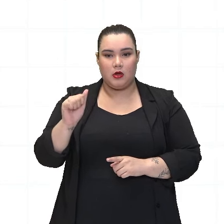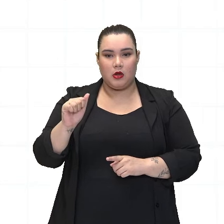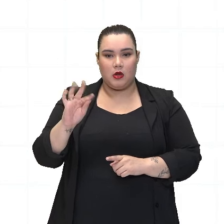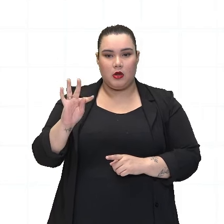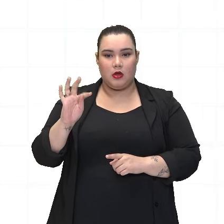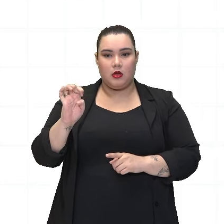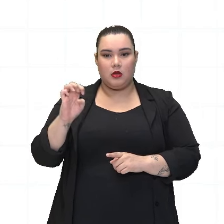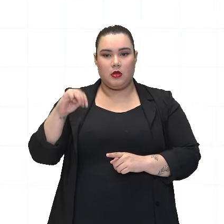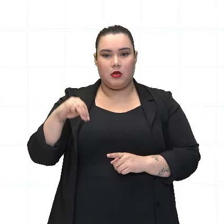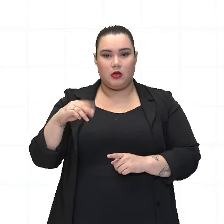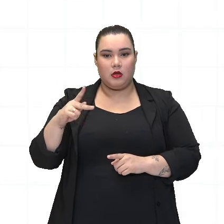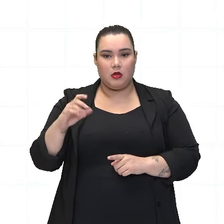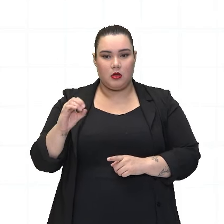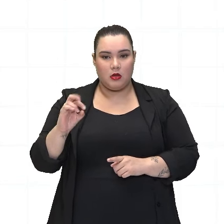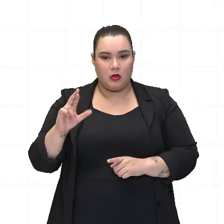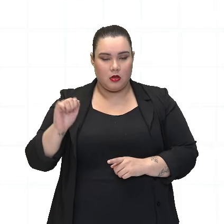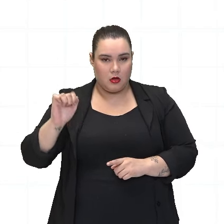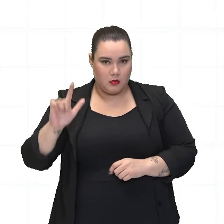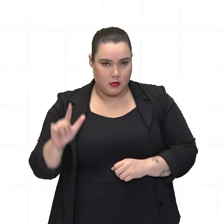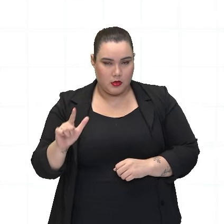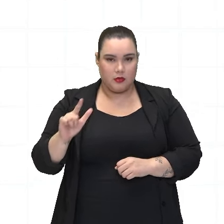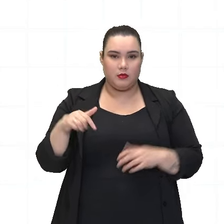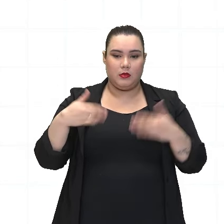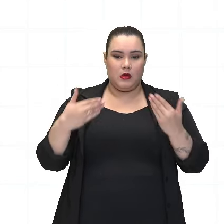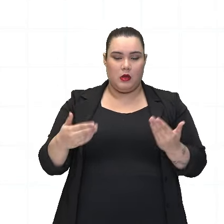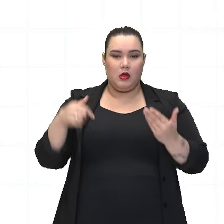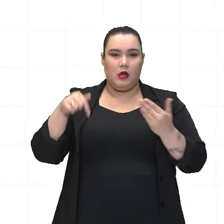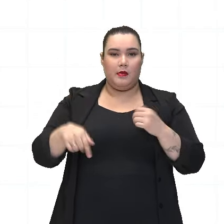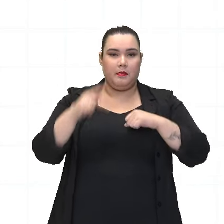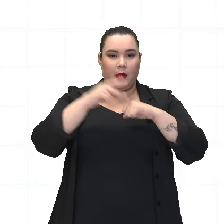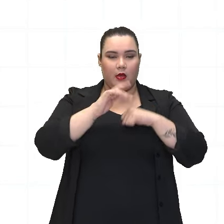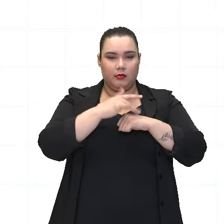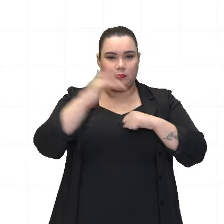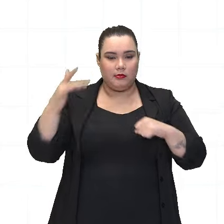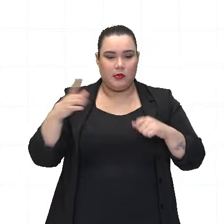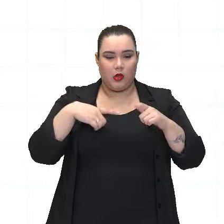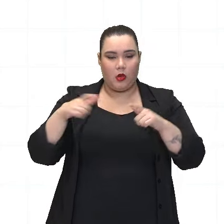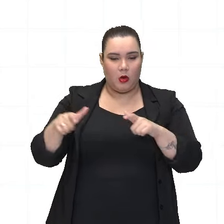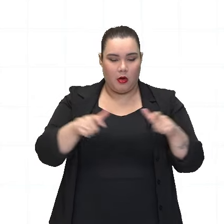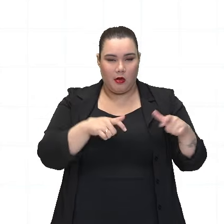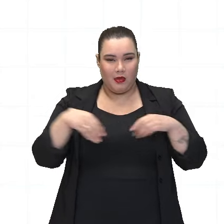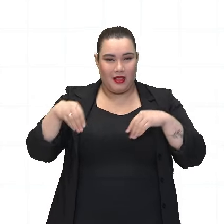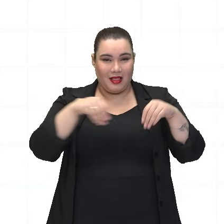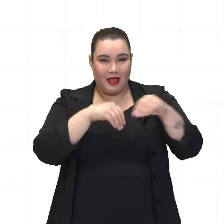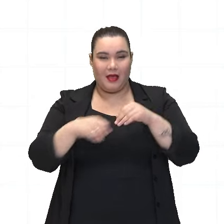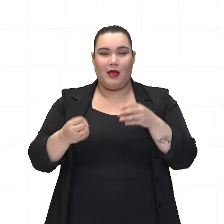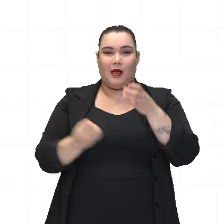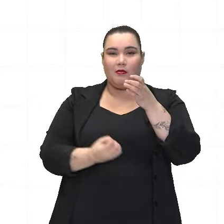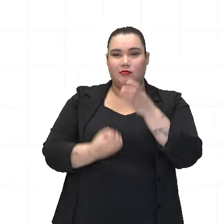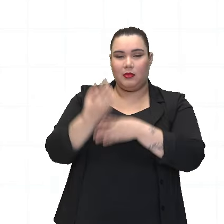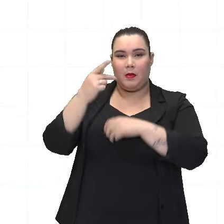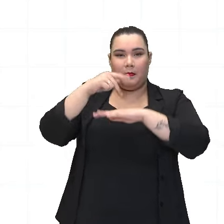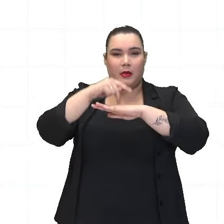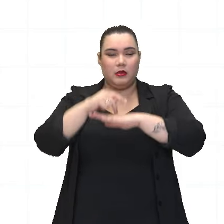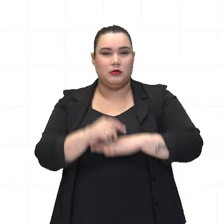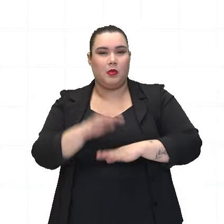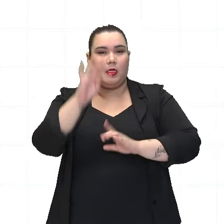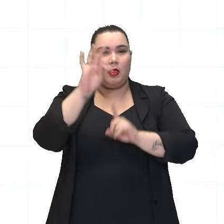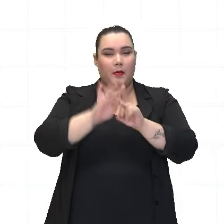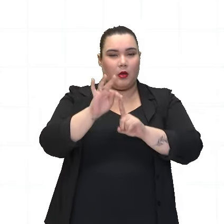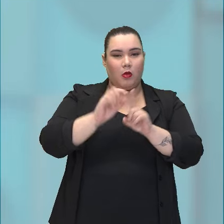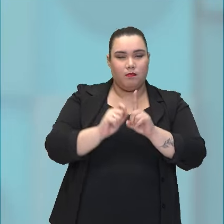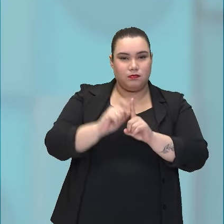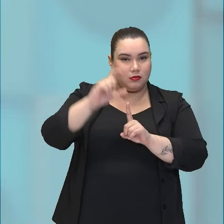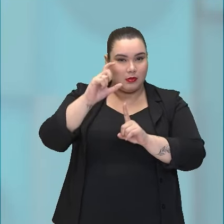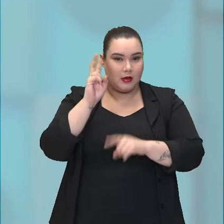diamantes surgem no manto terrestre, nas profundezas da Terra, devido à pressão e altas temperaturas, perceba